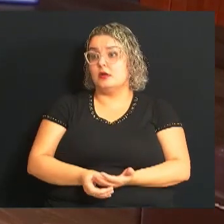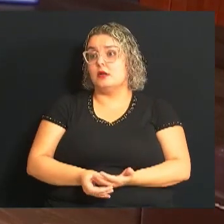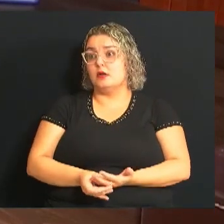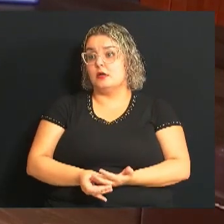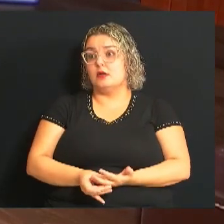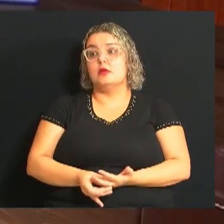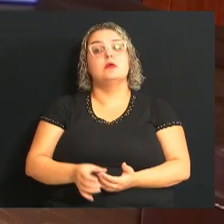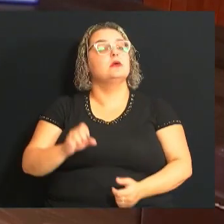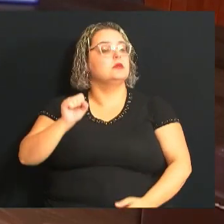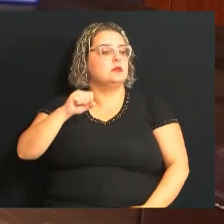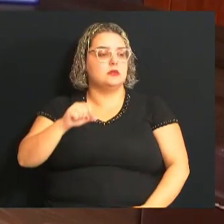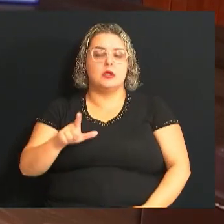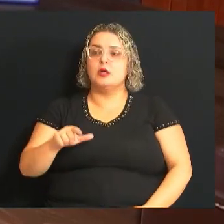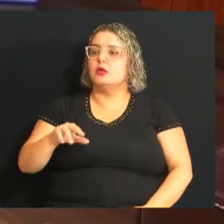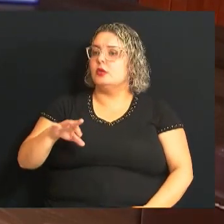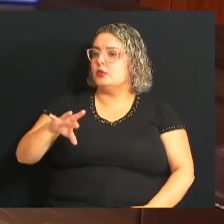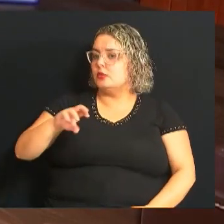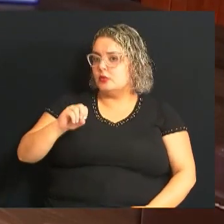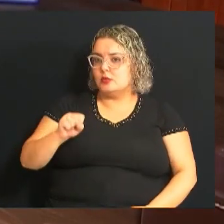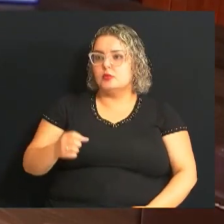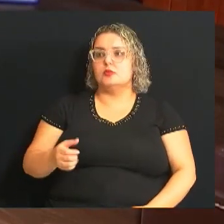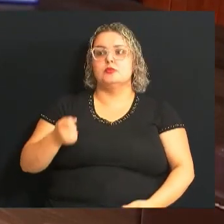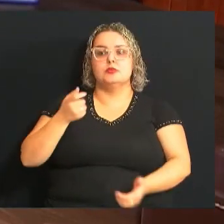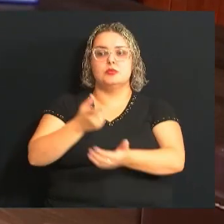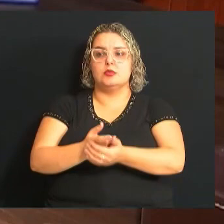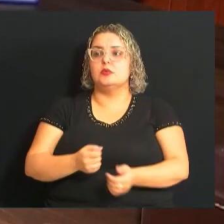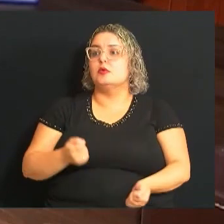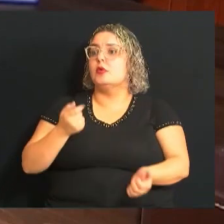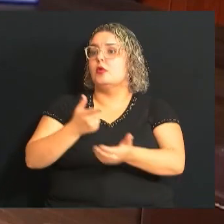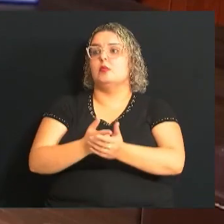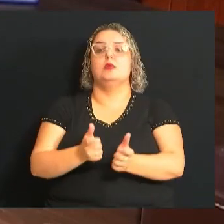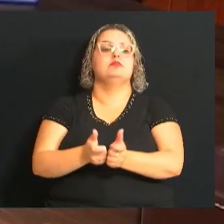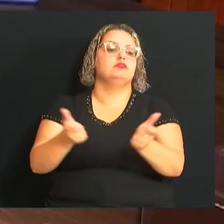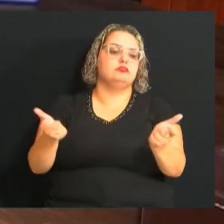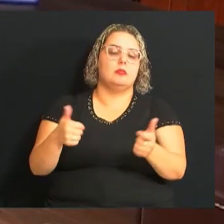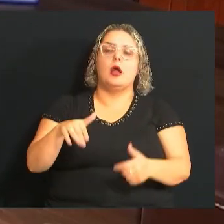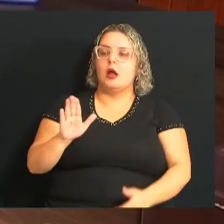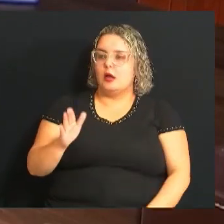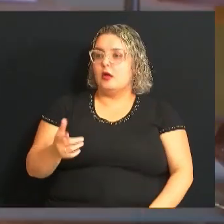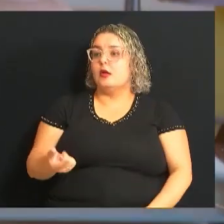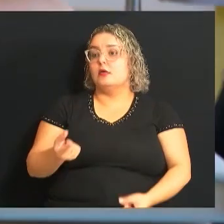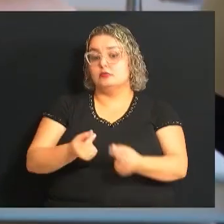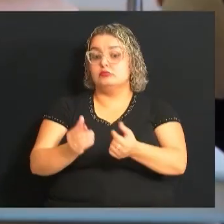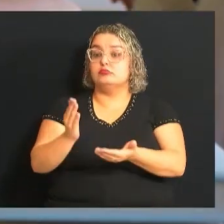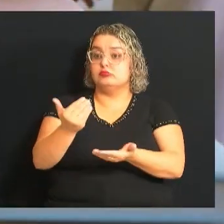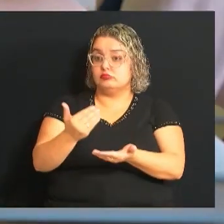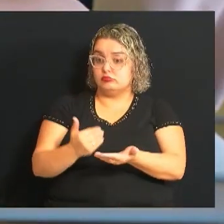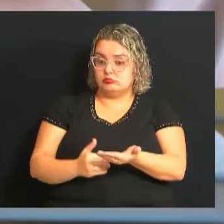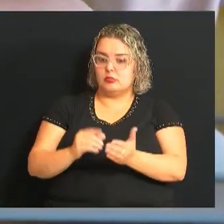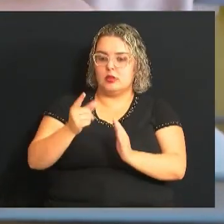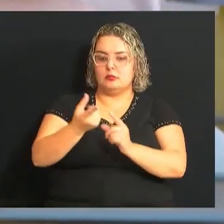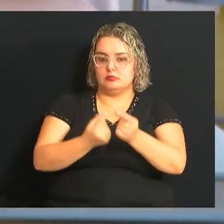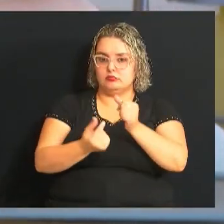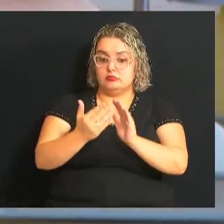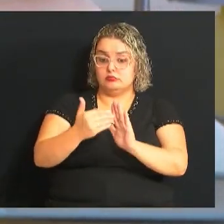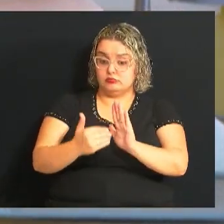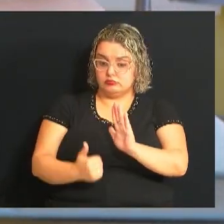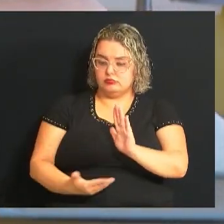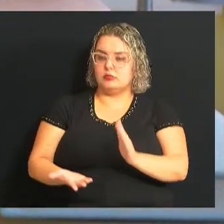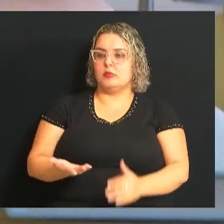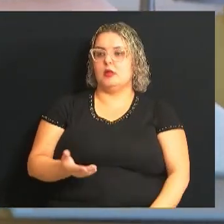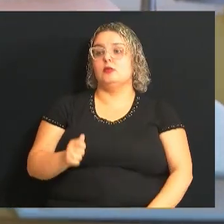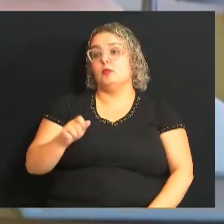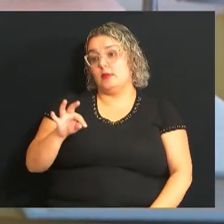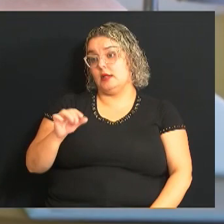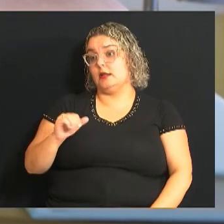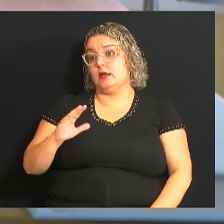de compras funcionam muito bem para comprar num volume maior, né? Comprar já do atacado muitas vezes, né? Aqueles